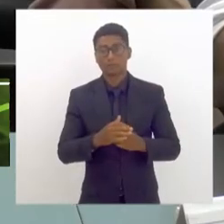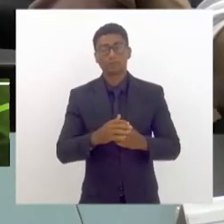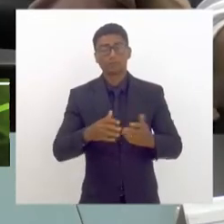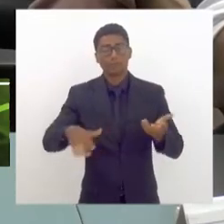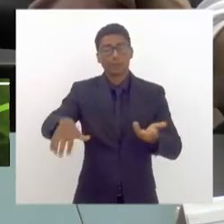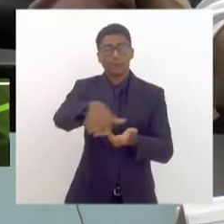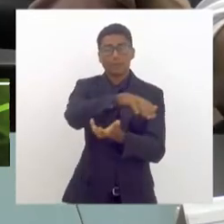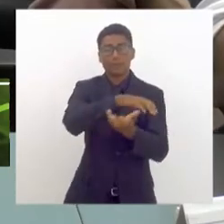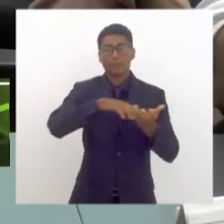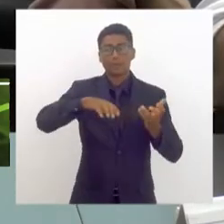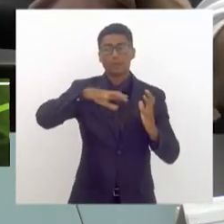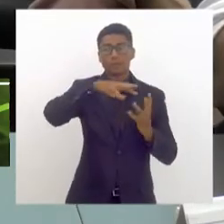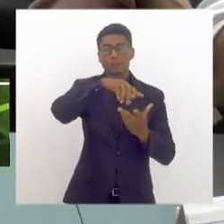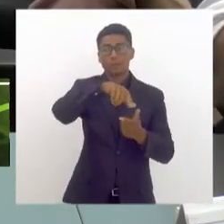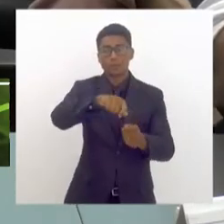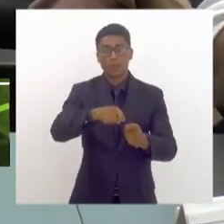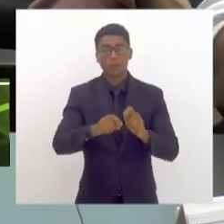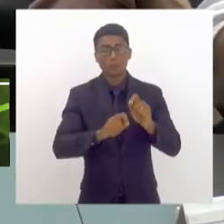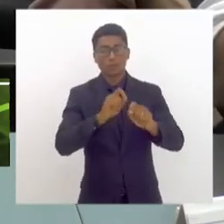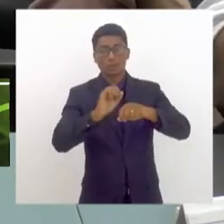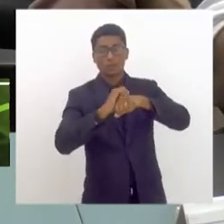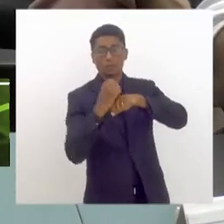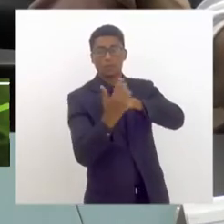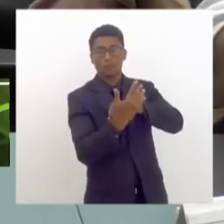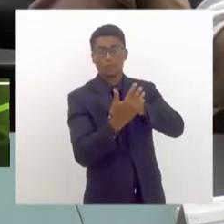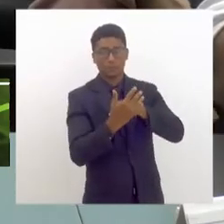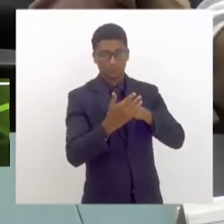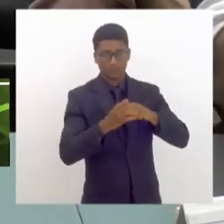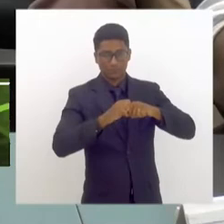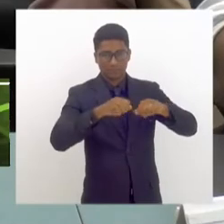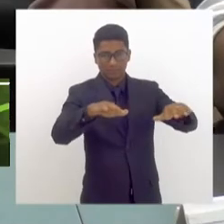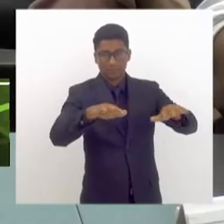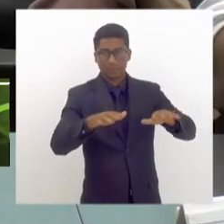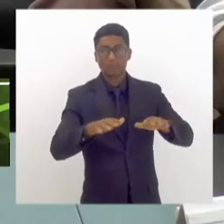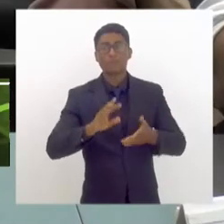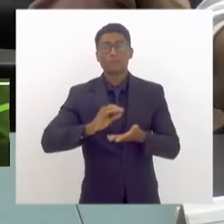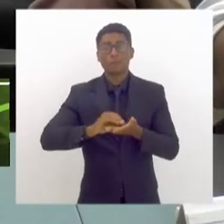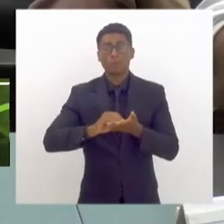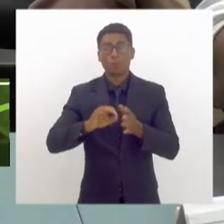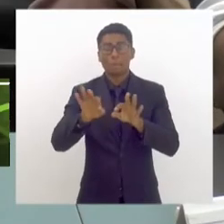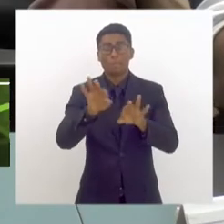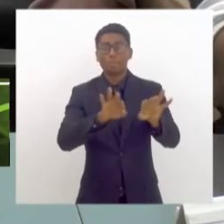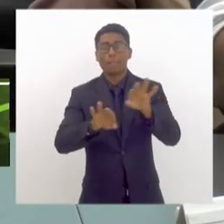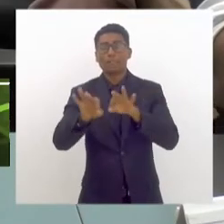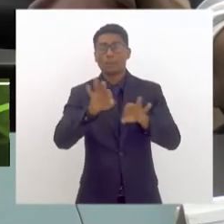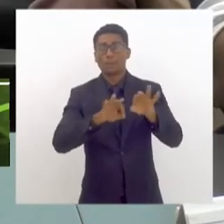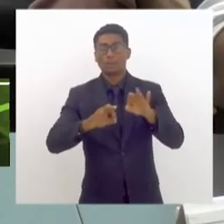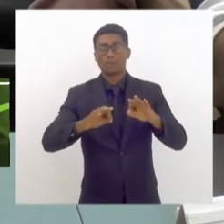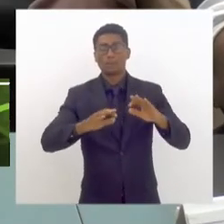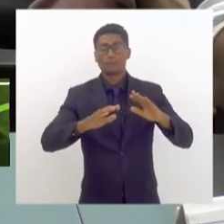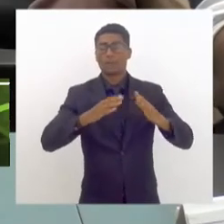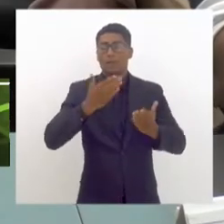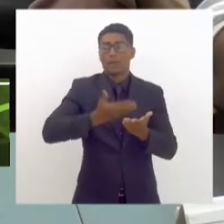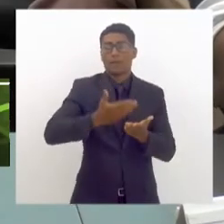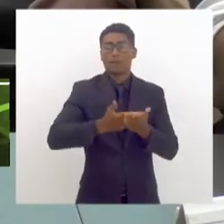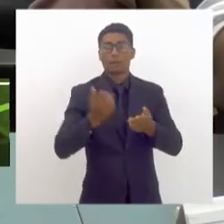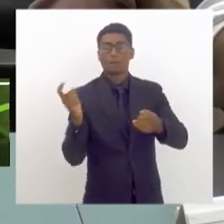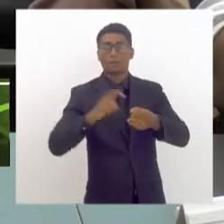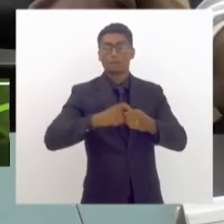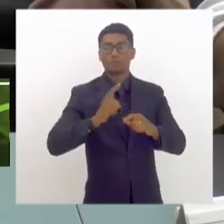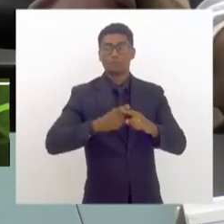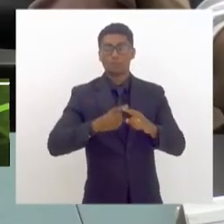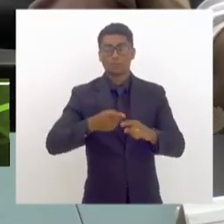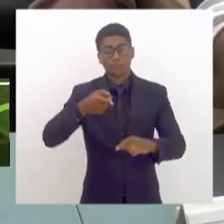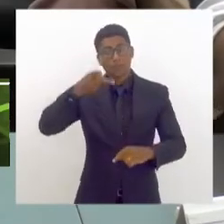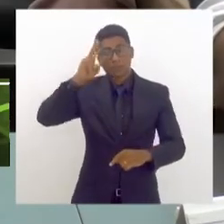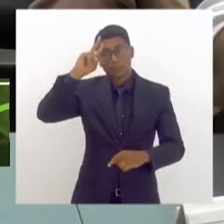acho que faltou para a gente construir um planejamento desse retorno às aulas, porque a gente tem aula de segunda a sexta, beleza,